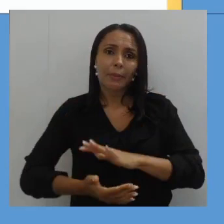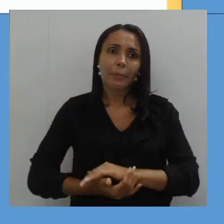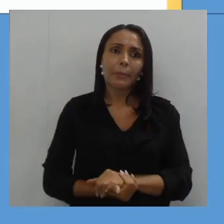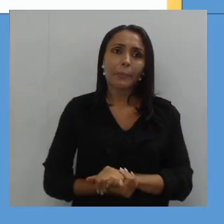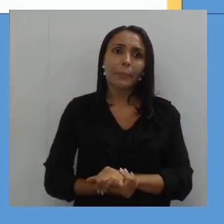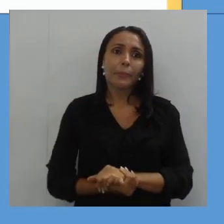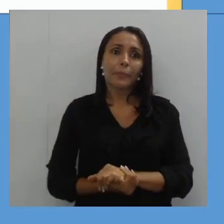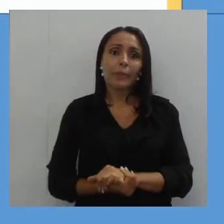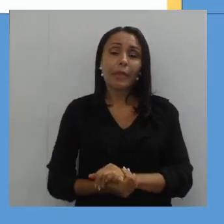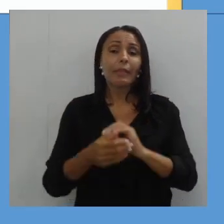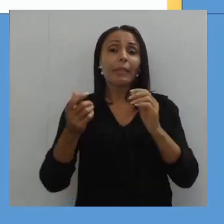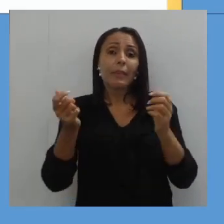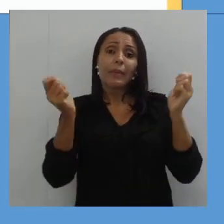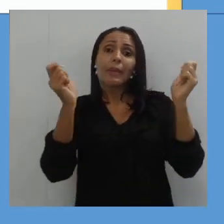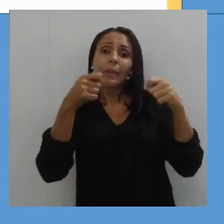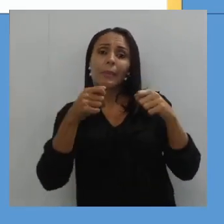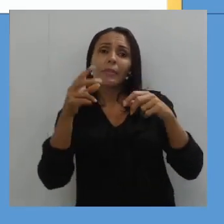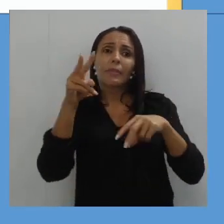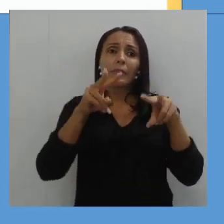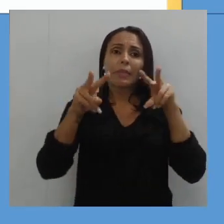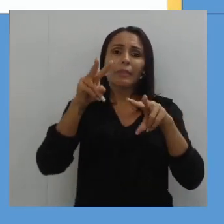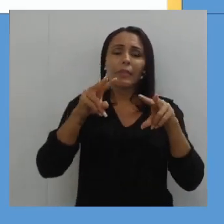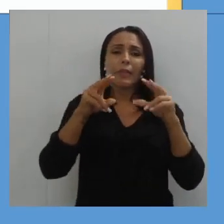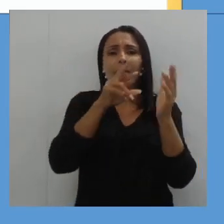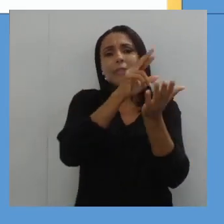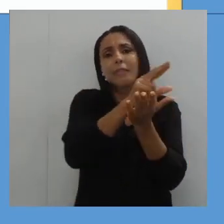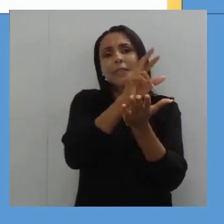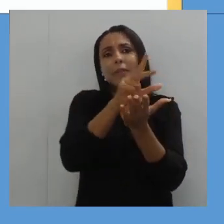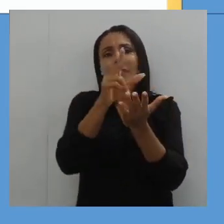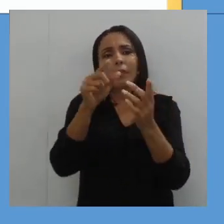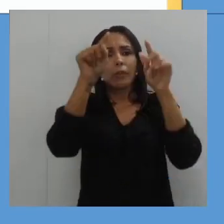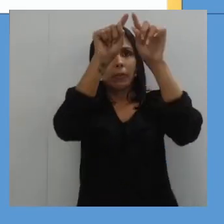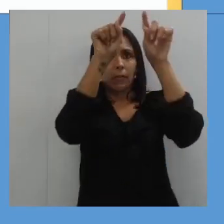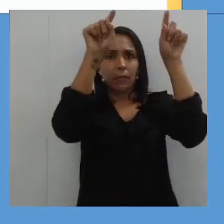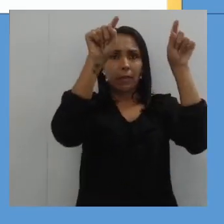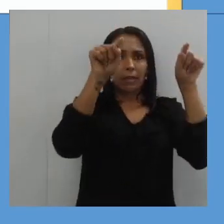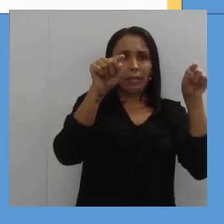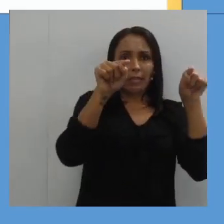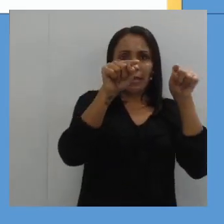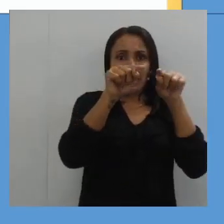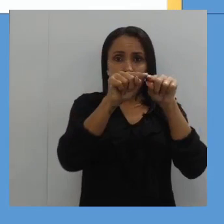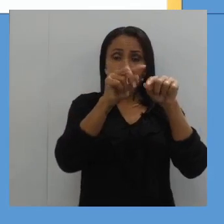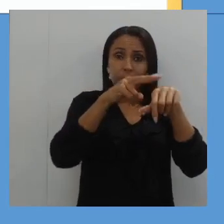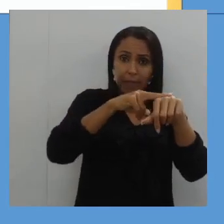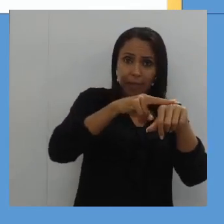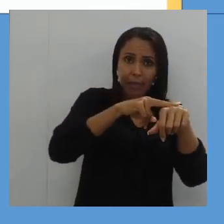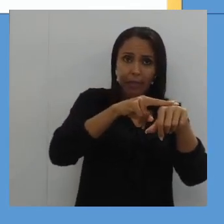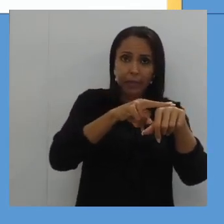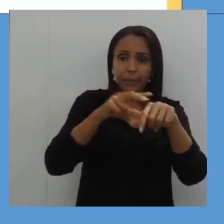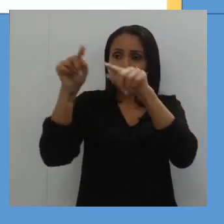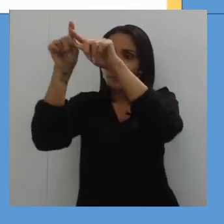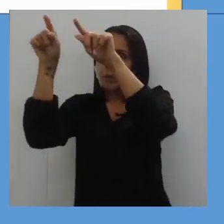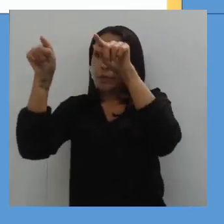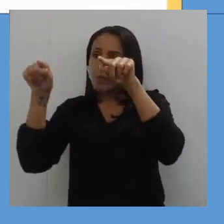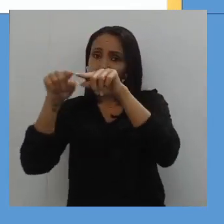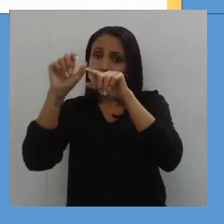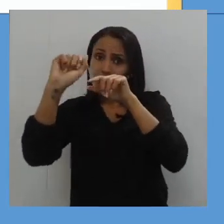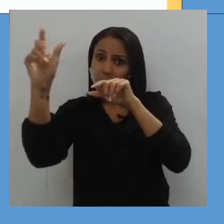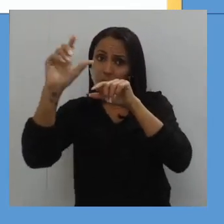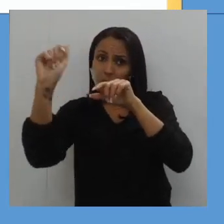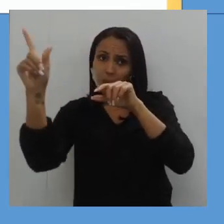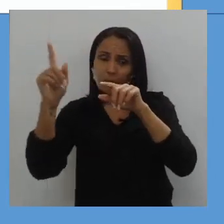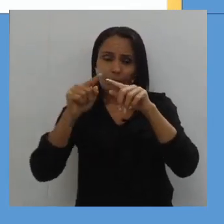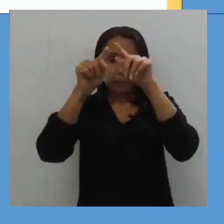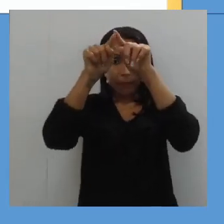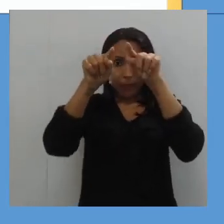gente pode ver aqui que eu tenho várias figuras. Eu tenho aqui um quadrado verde, um quadrado azul, eu tenho